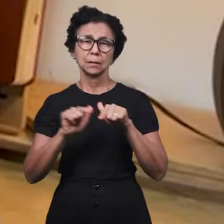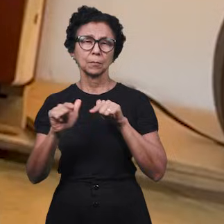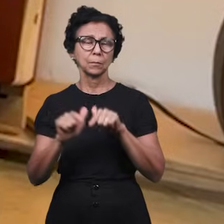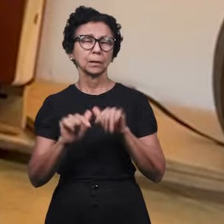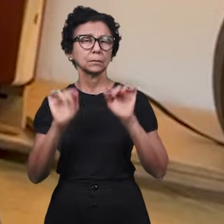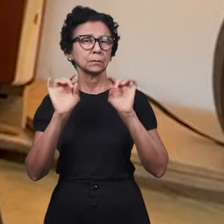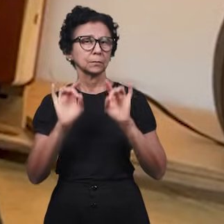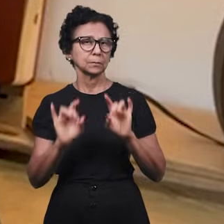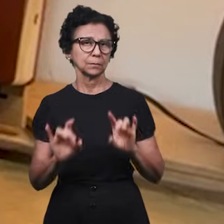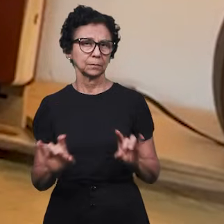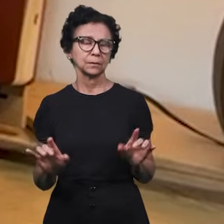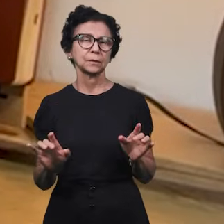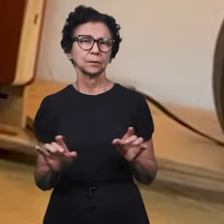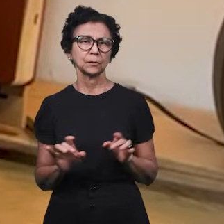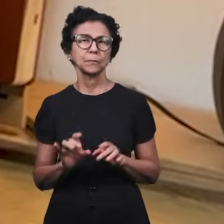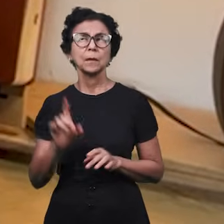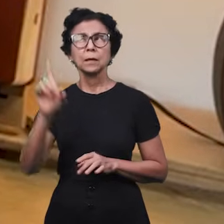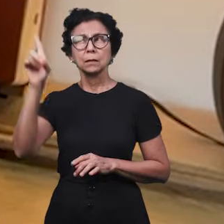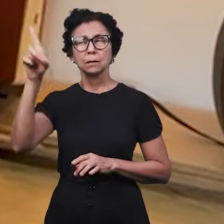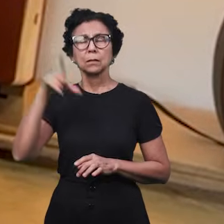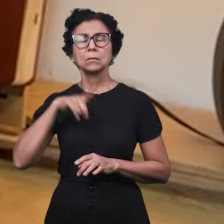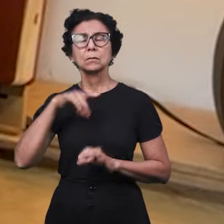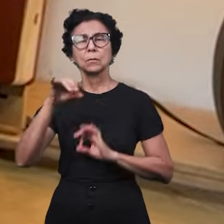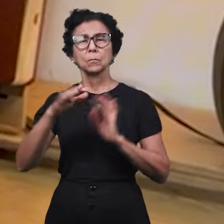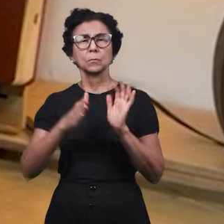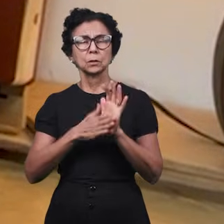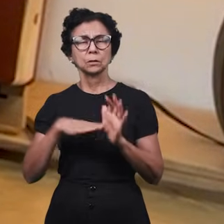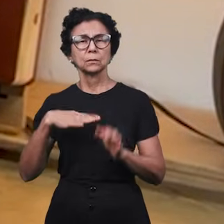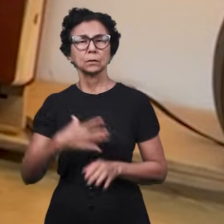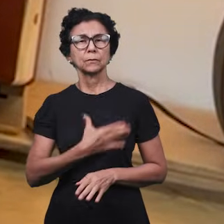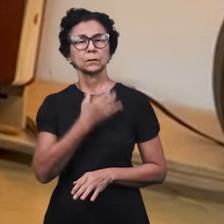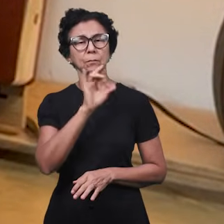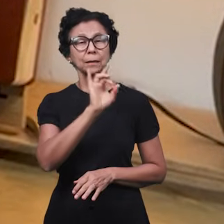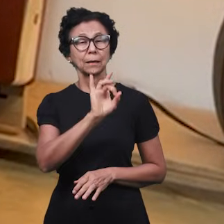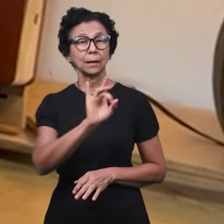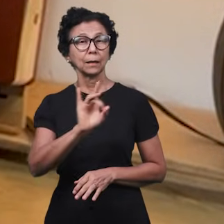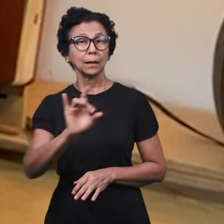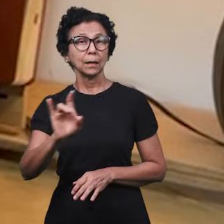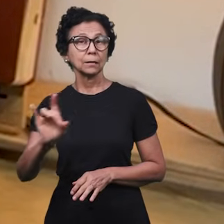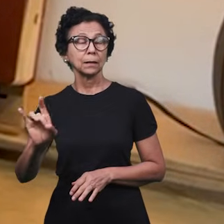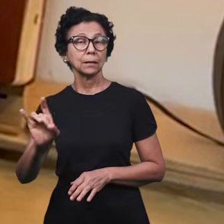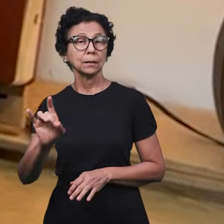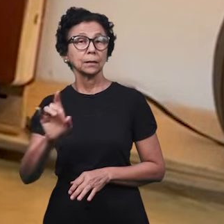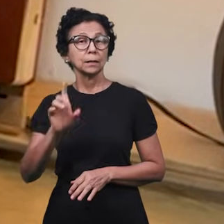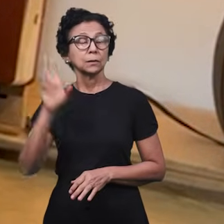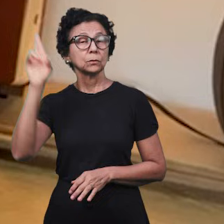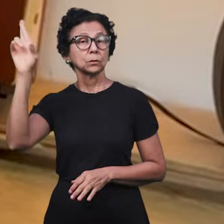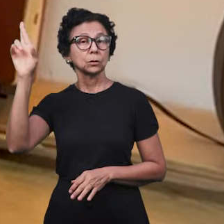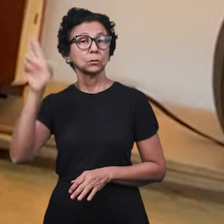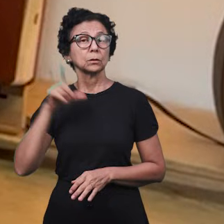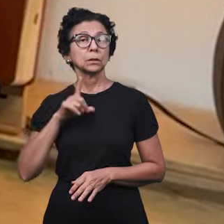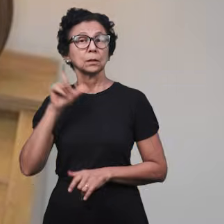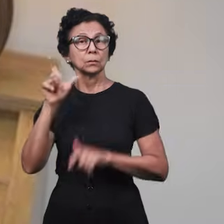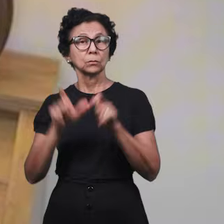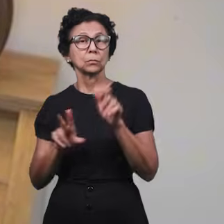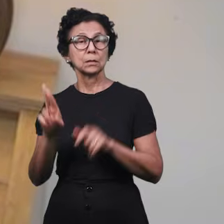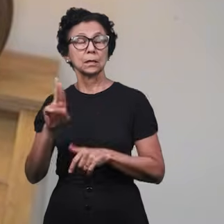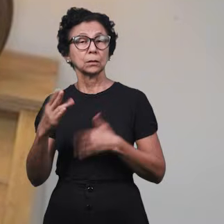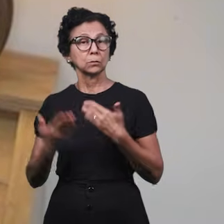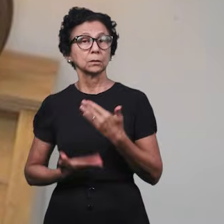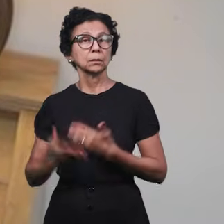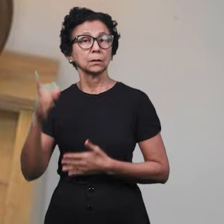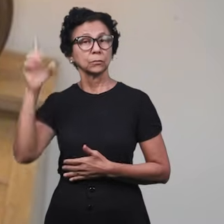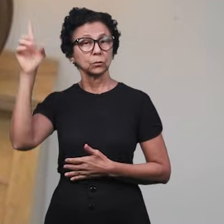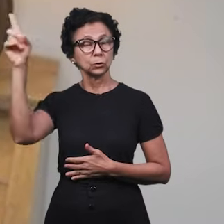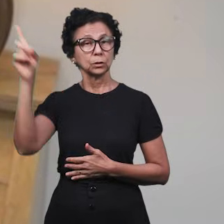o Senhor tem um plano de salvação ali para cada um e o Senhor tem usado os irmãos para tornar a palavra de